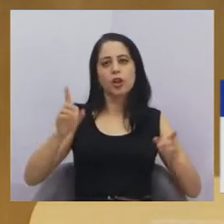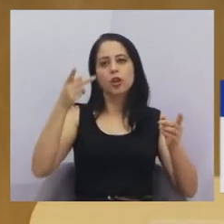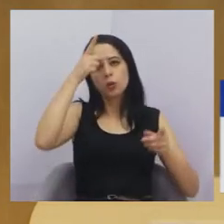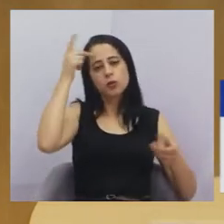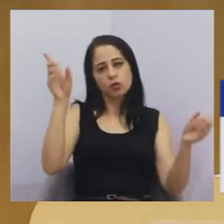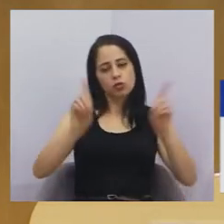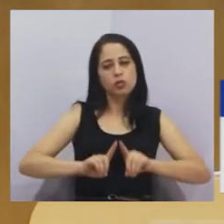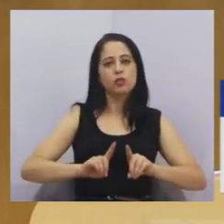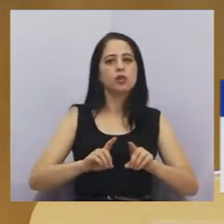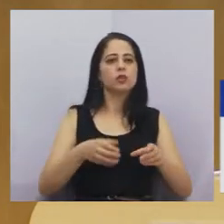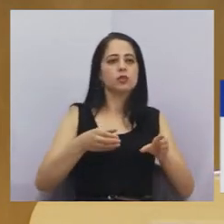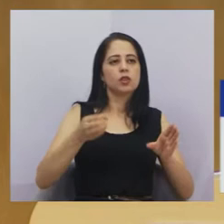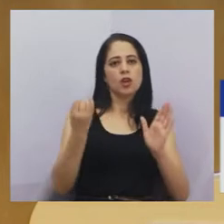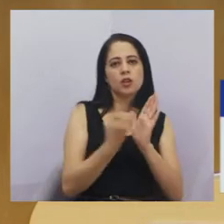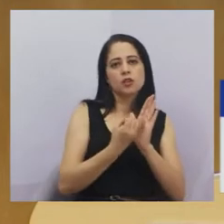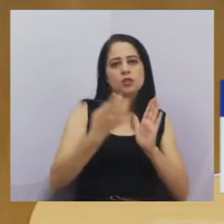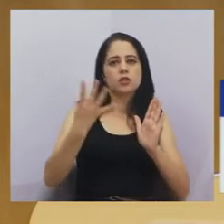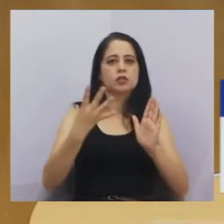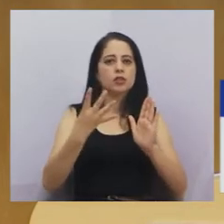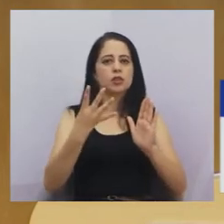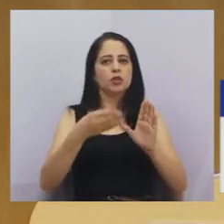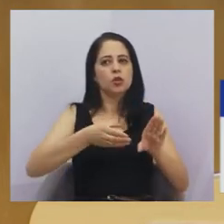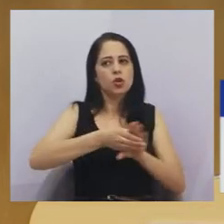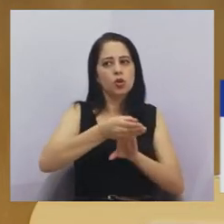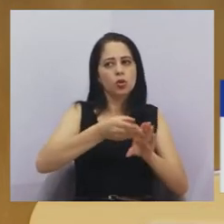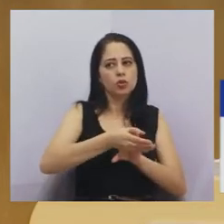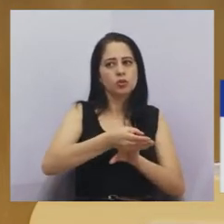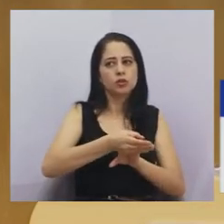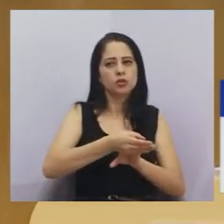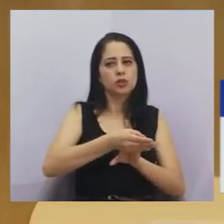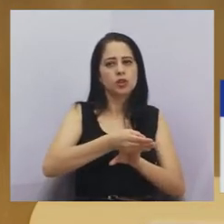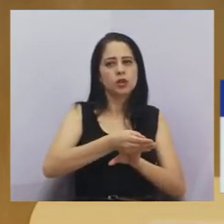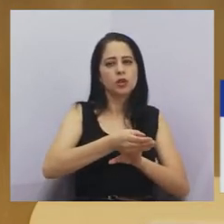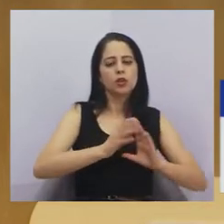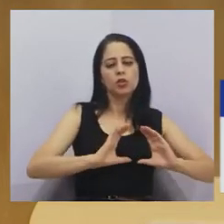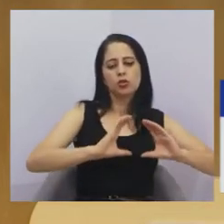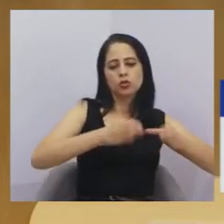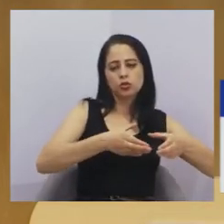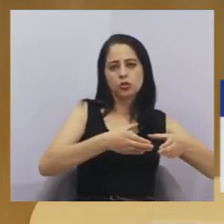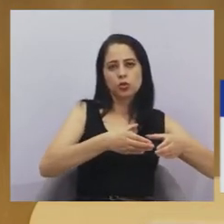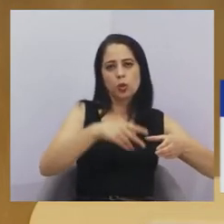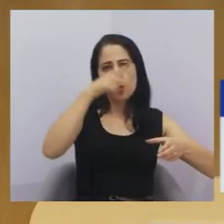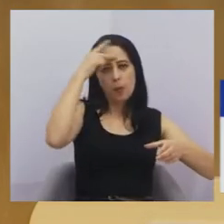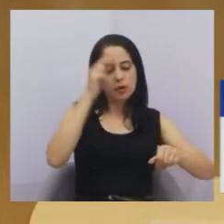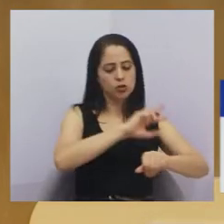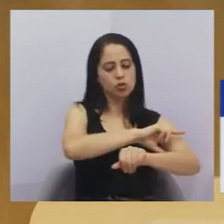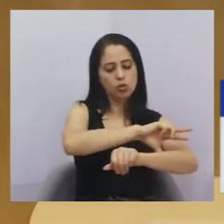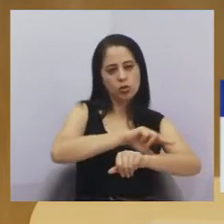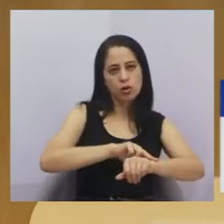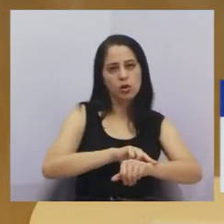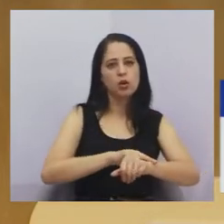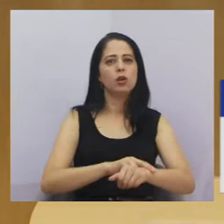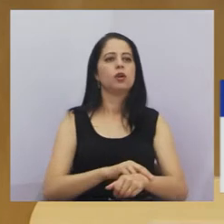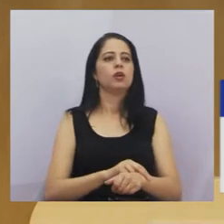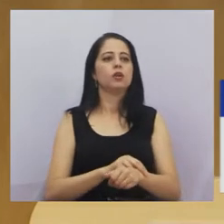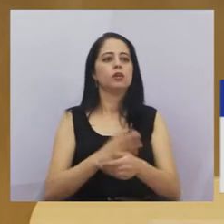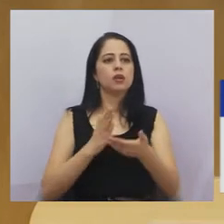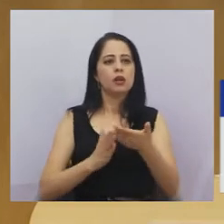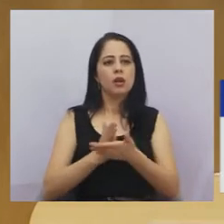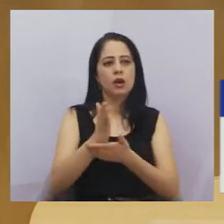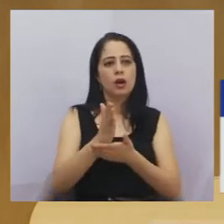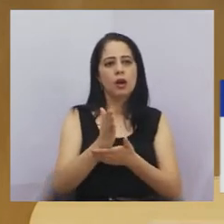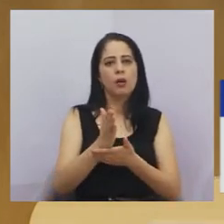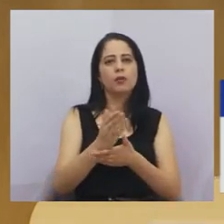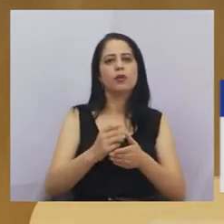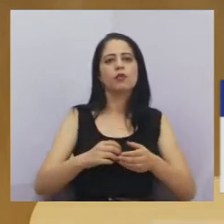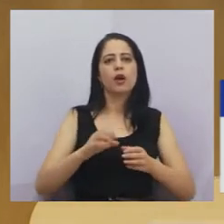Inciso 4º, Conselho Municipal da Promoção com Igualdade Racial. Artigo 4º, fica aprovado o quadro demonstrativo dos cargos